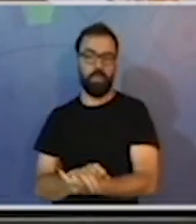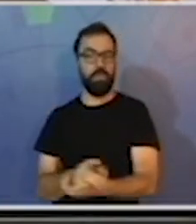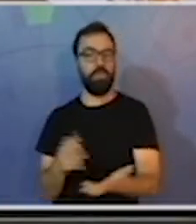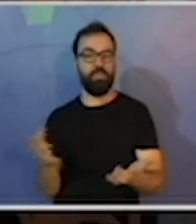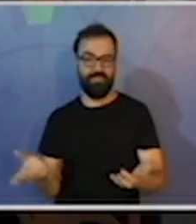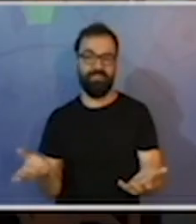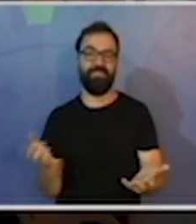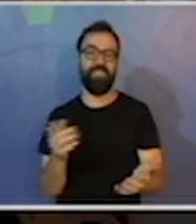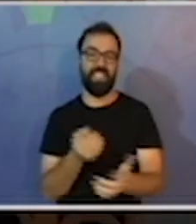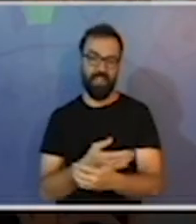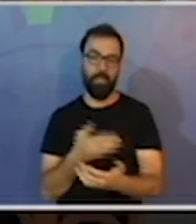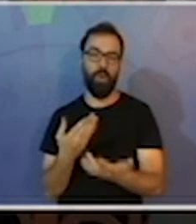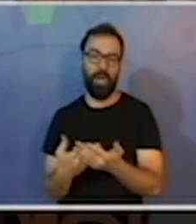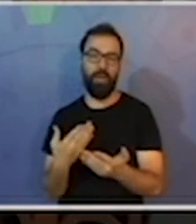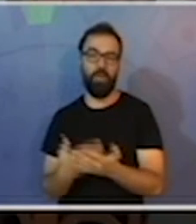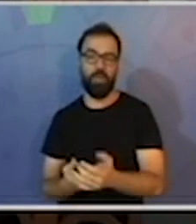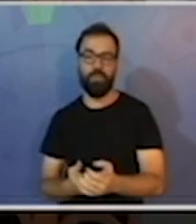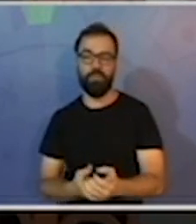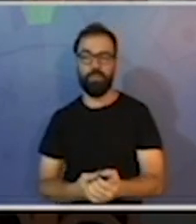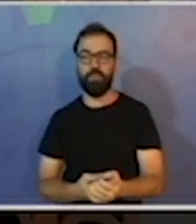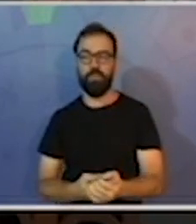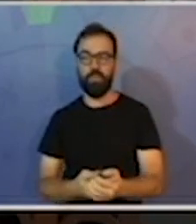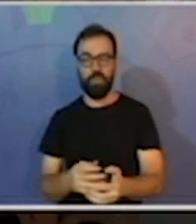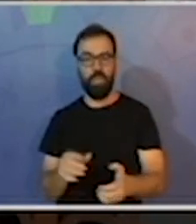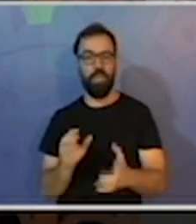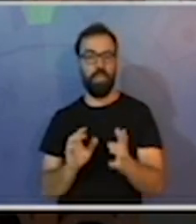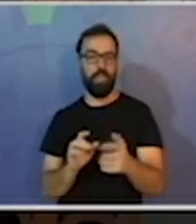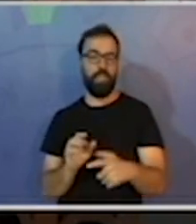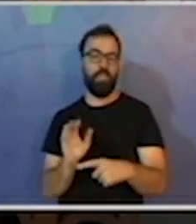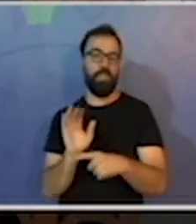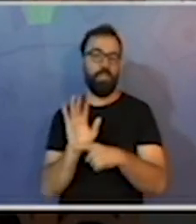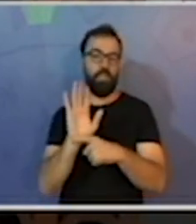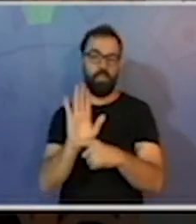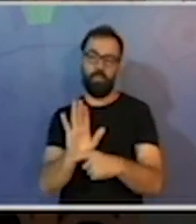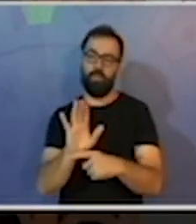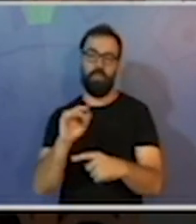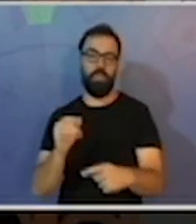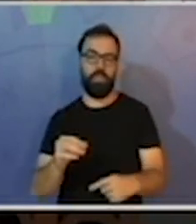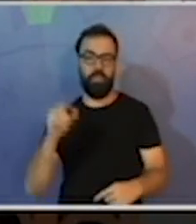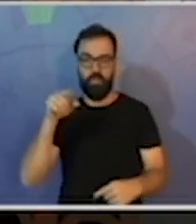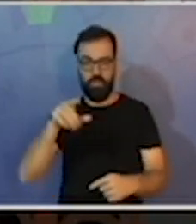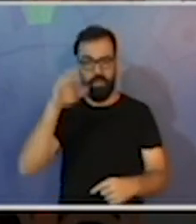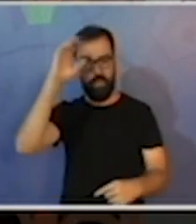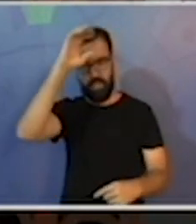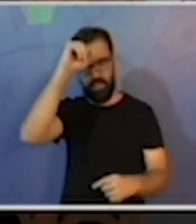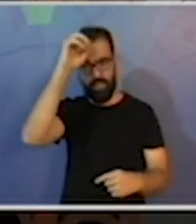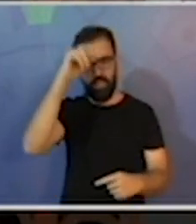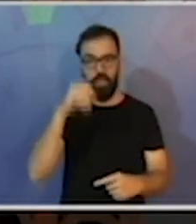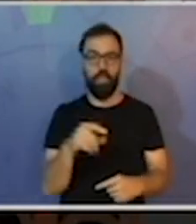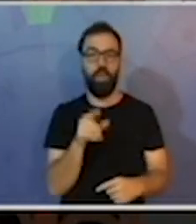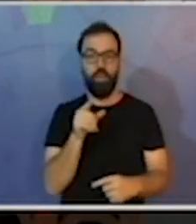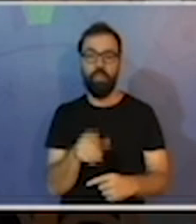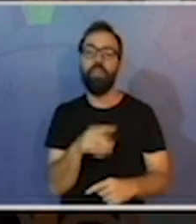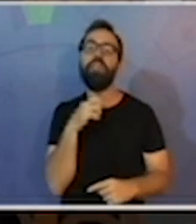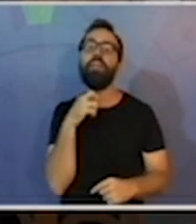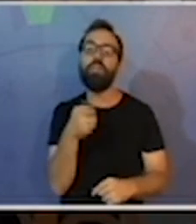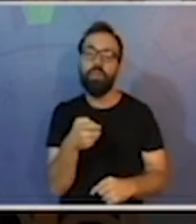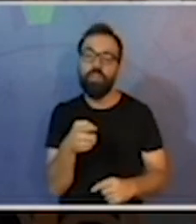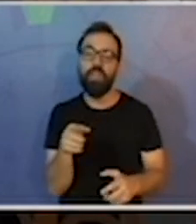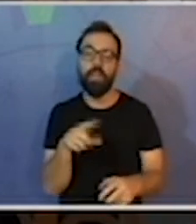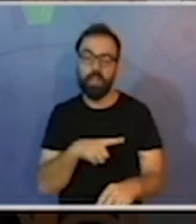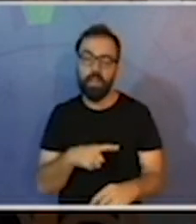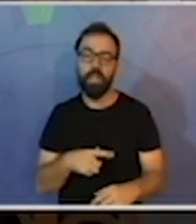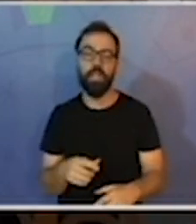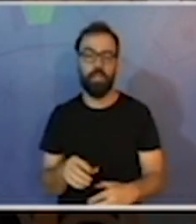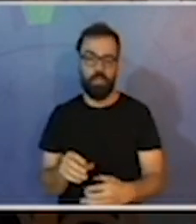é isso que o trouxe para vocês para facilitar né o compreensão da aula e se vocês tiverem ainda dúvidas